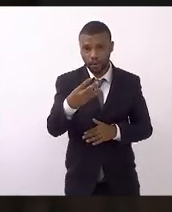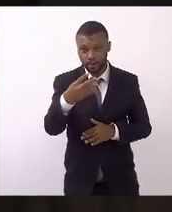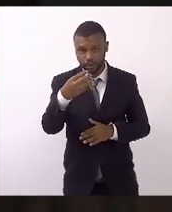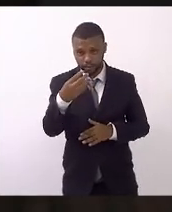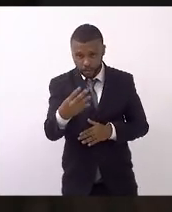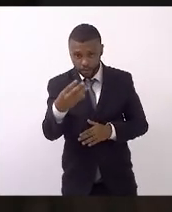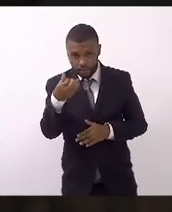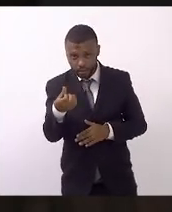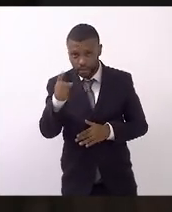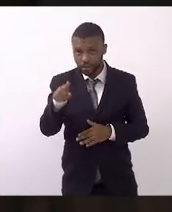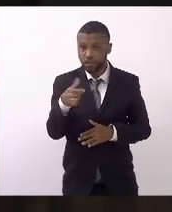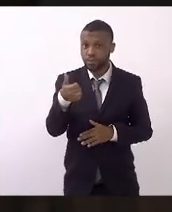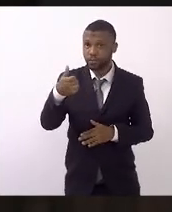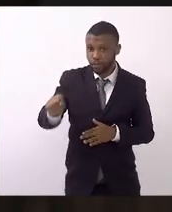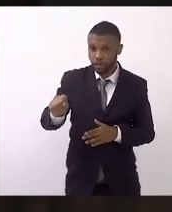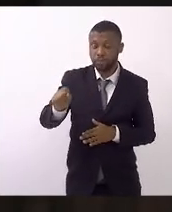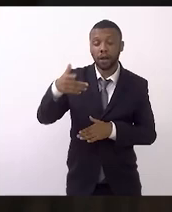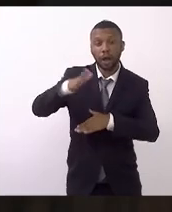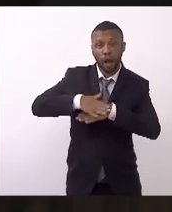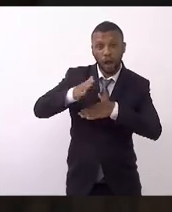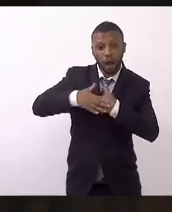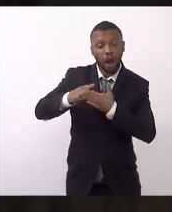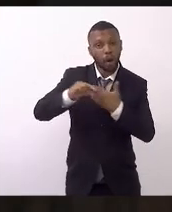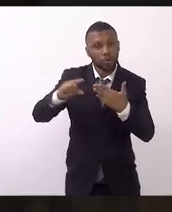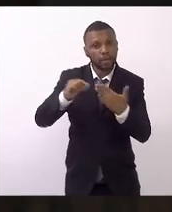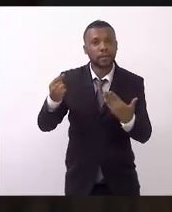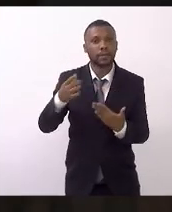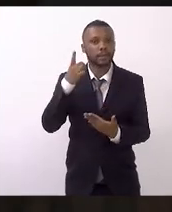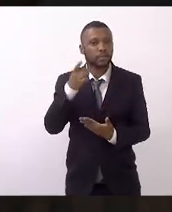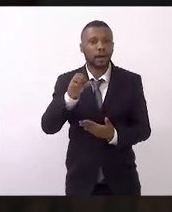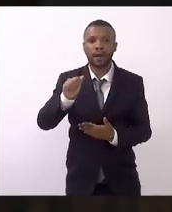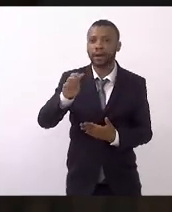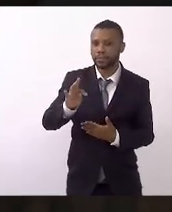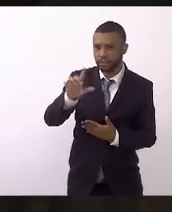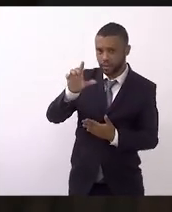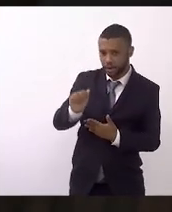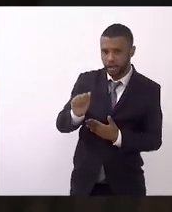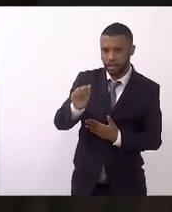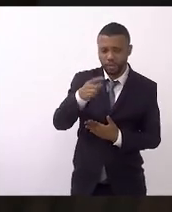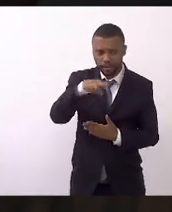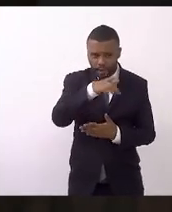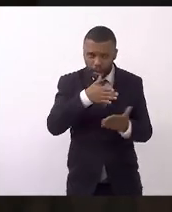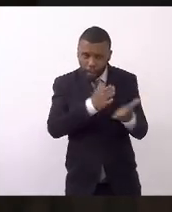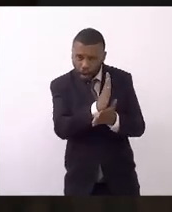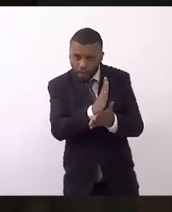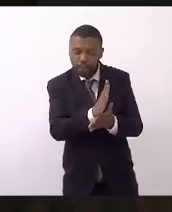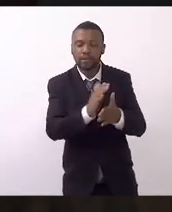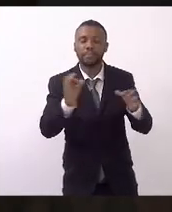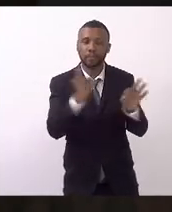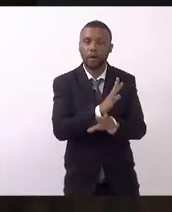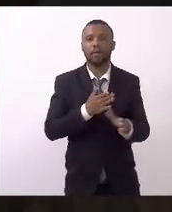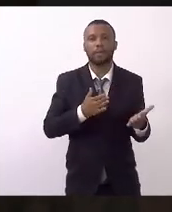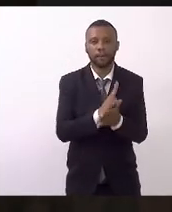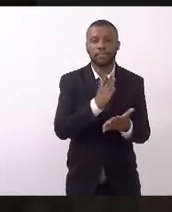de 18, de autoria do deputado Átila Nunes. Senhores que aprovam, permaneçam como estão,